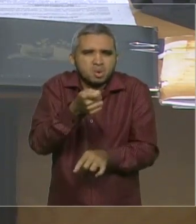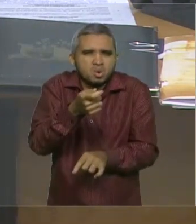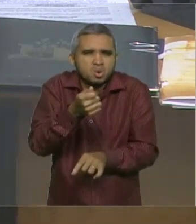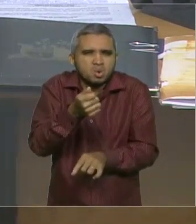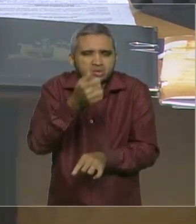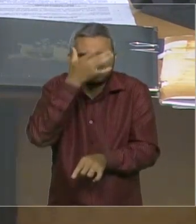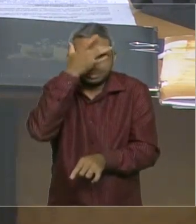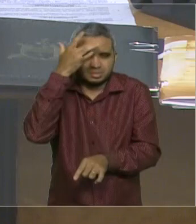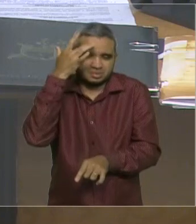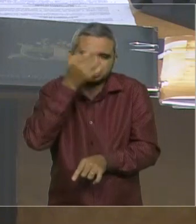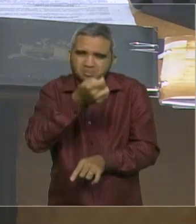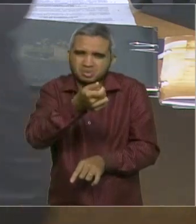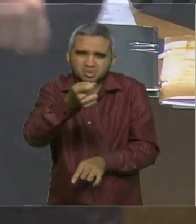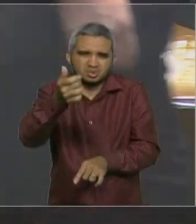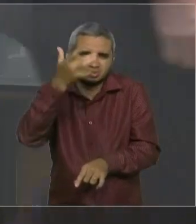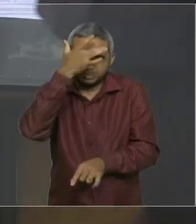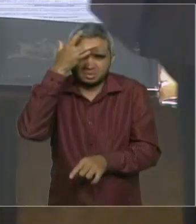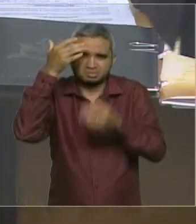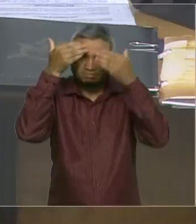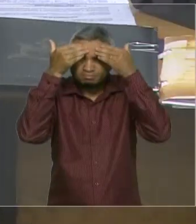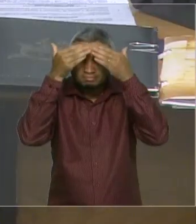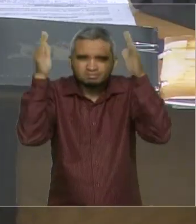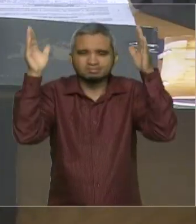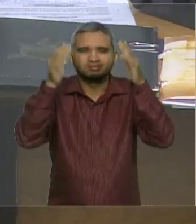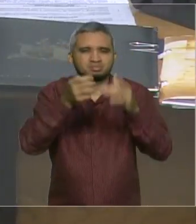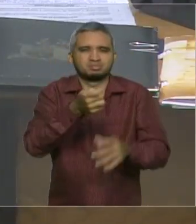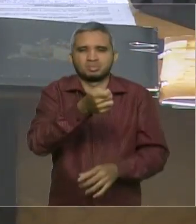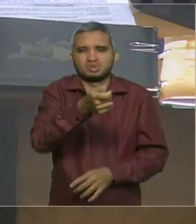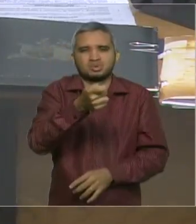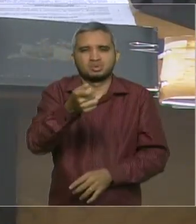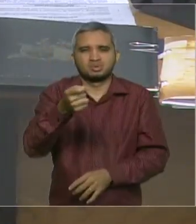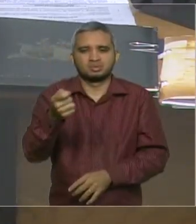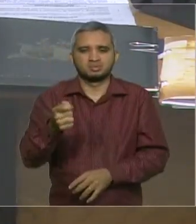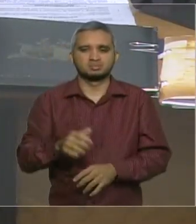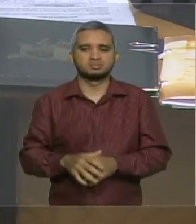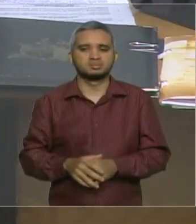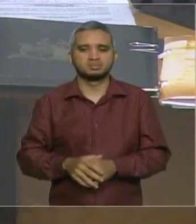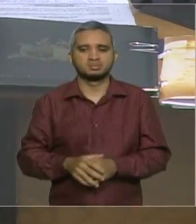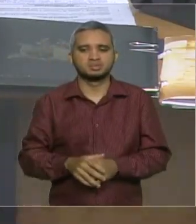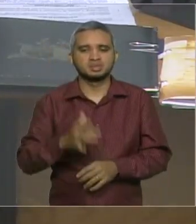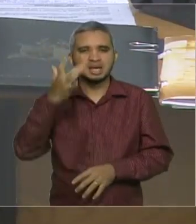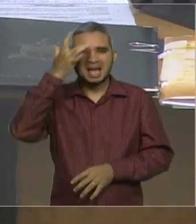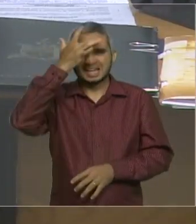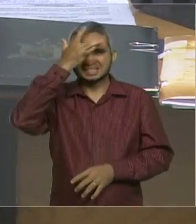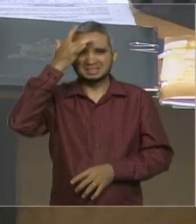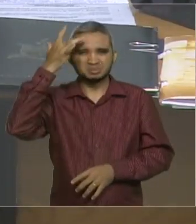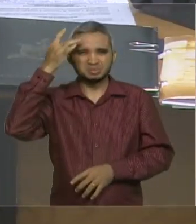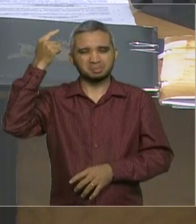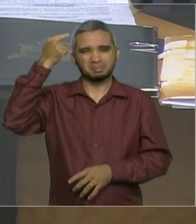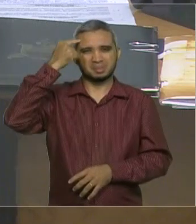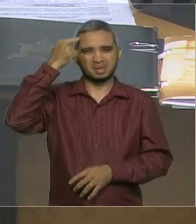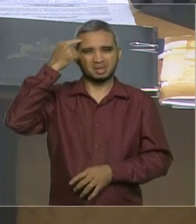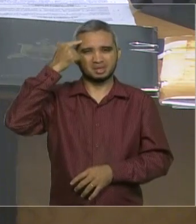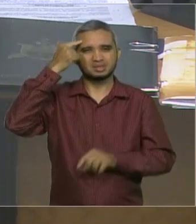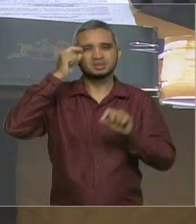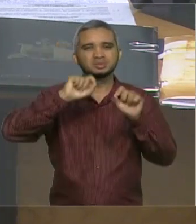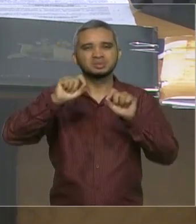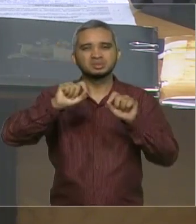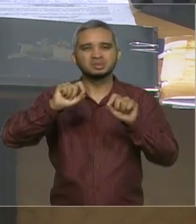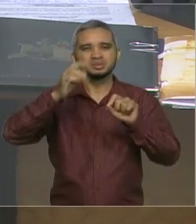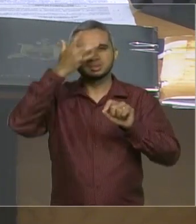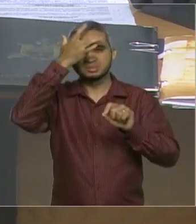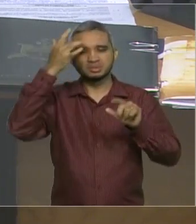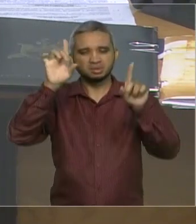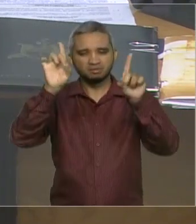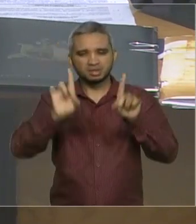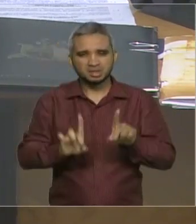Acredita-se que a luta das pessoas com deficiência é somente pelo direito de ir e vir.